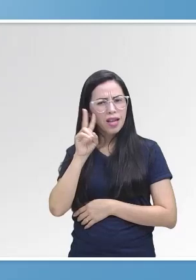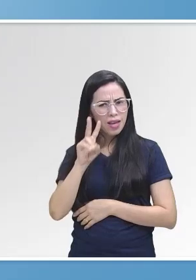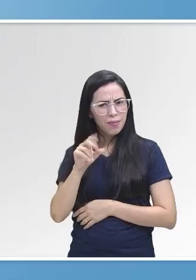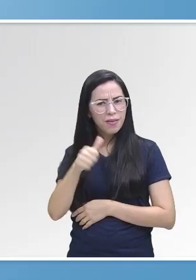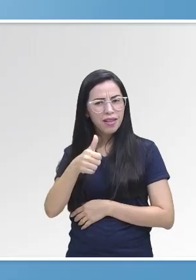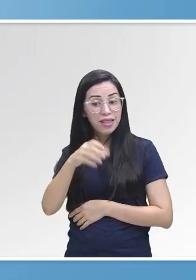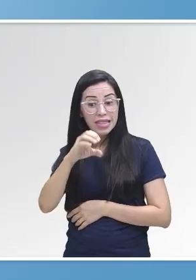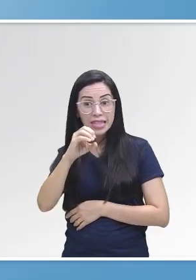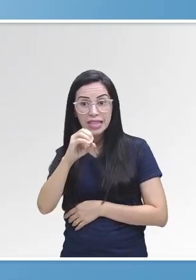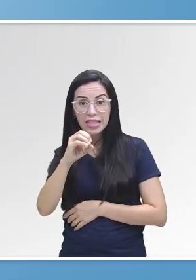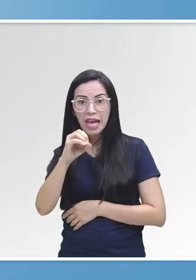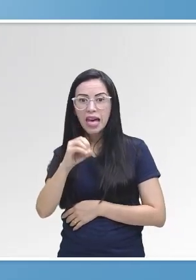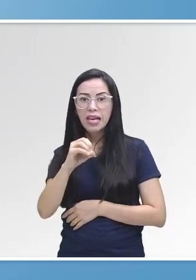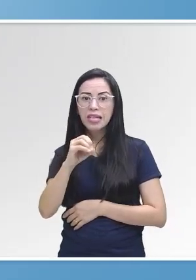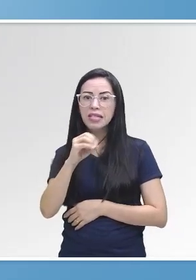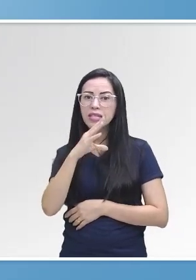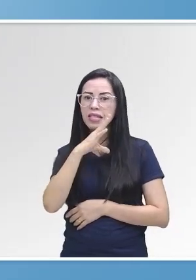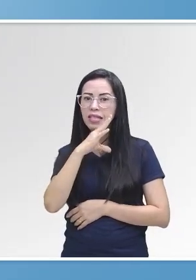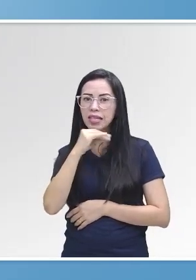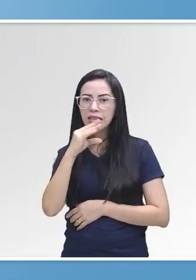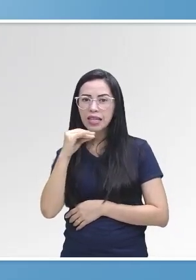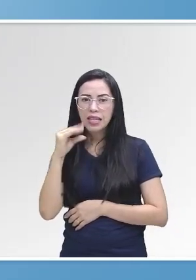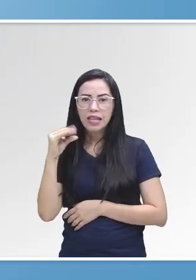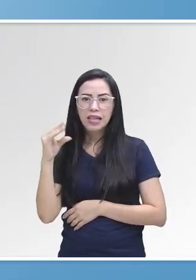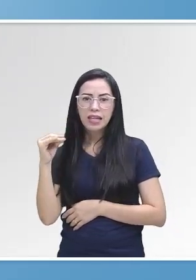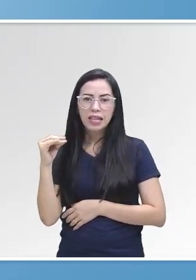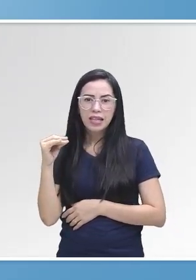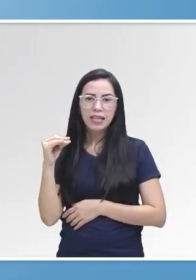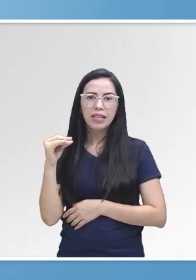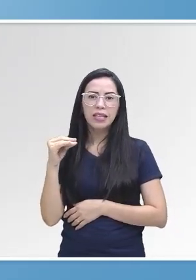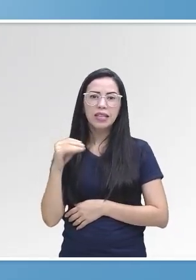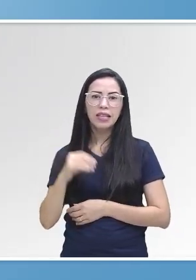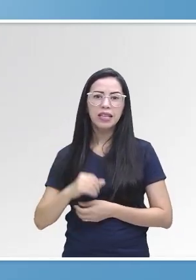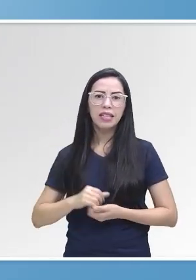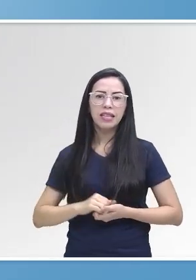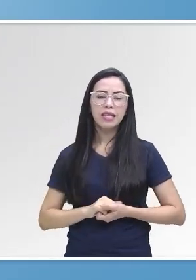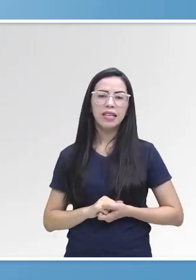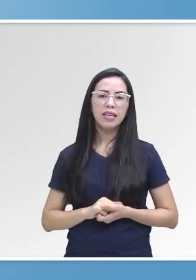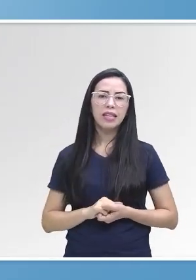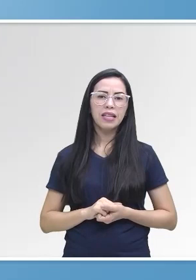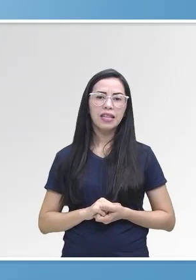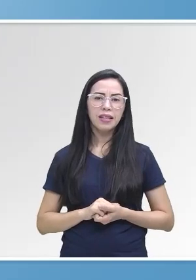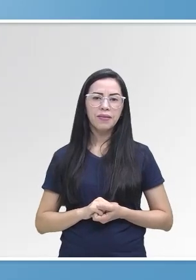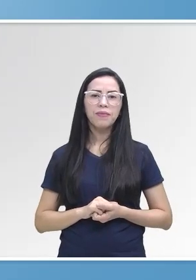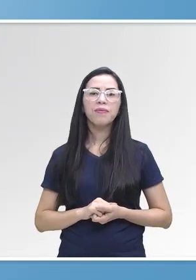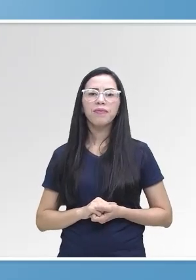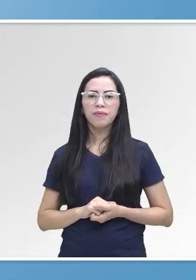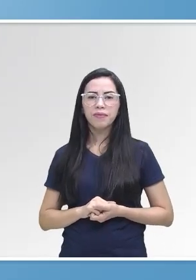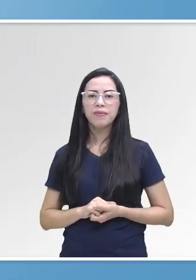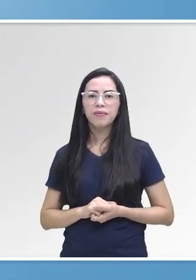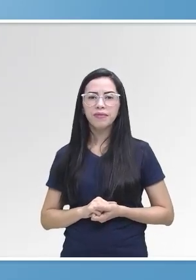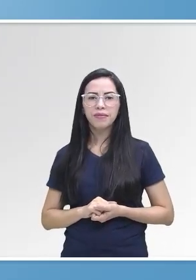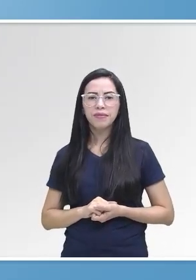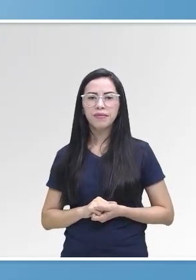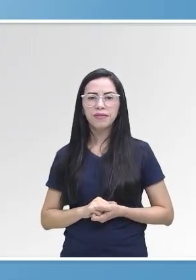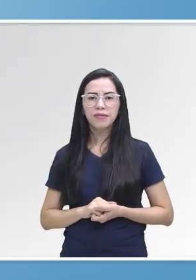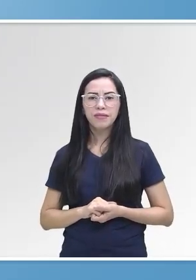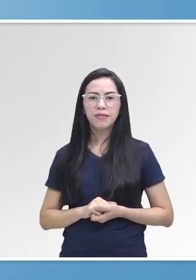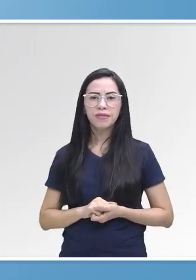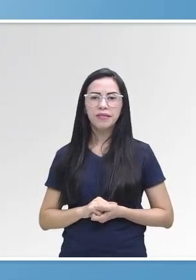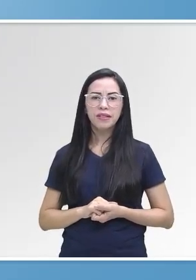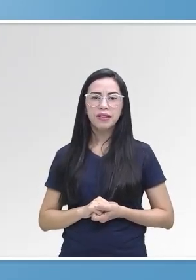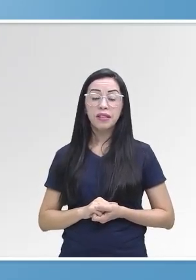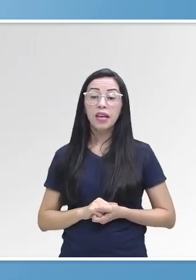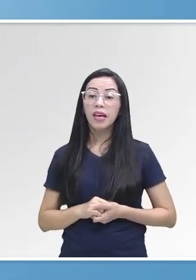tinham sete crianças no túnel passando pelo túnel E